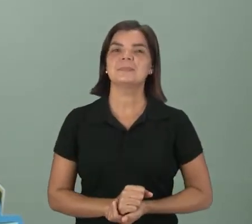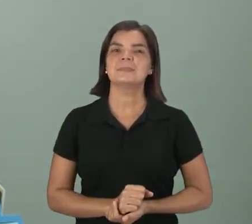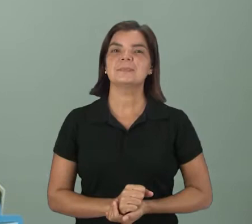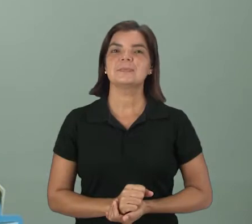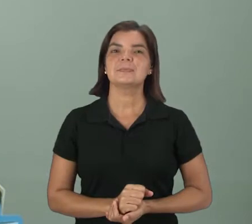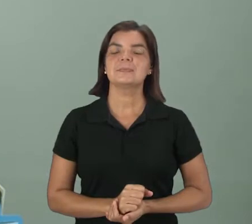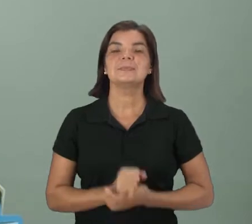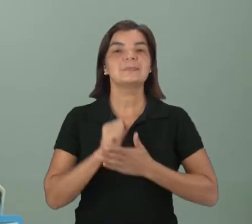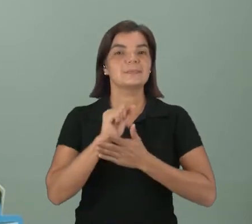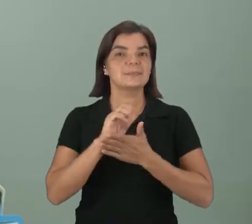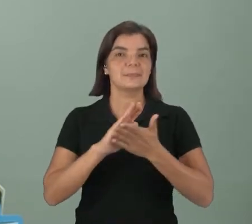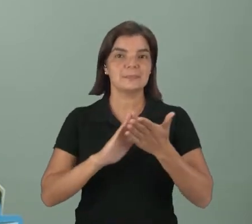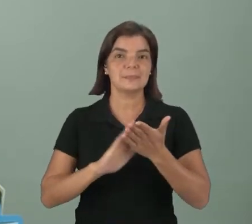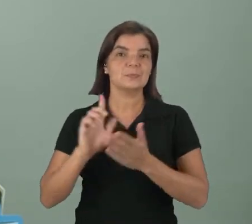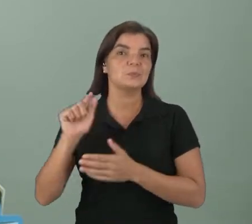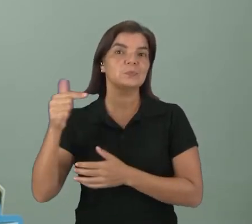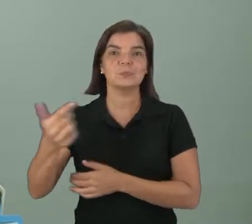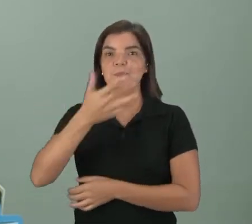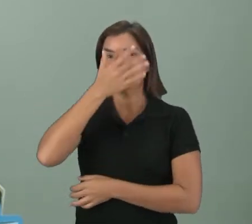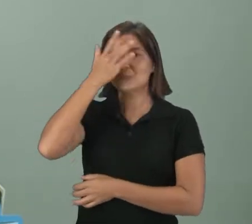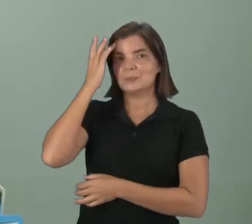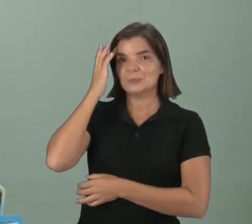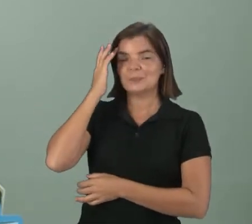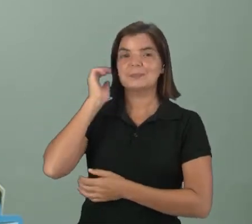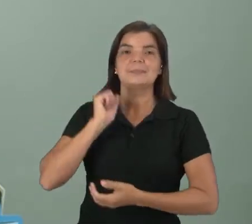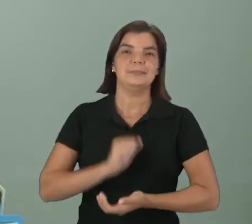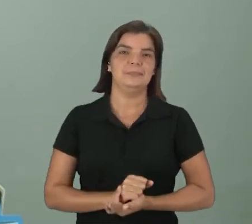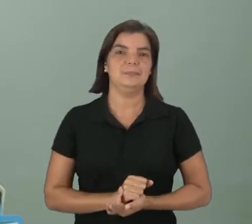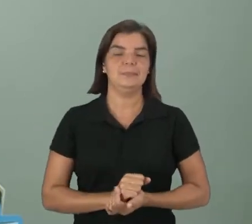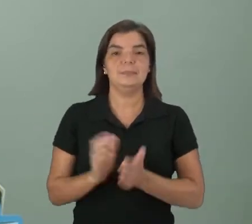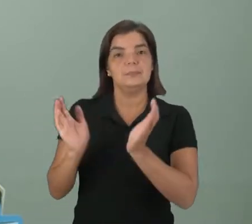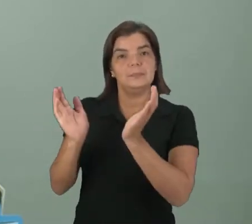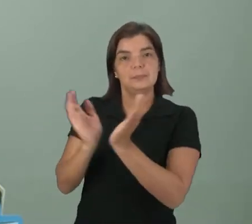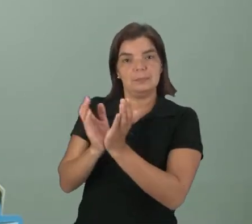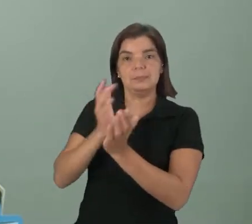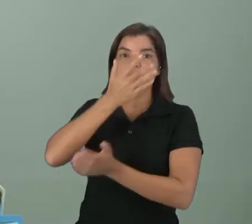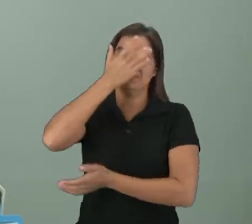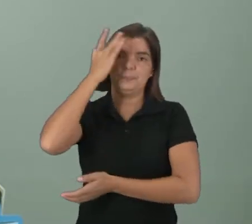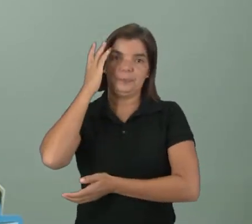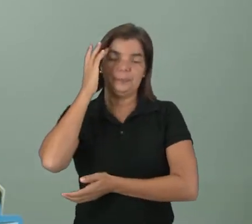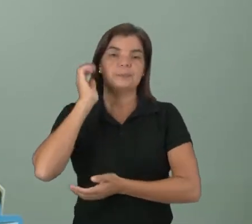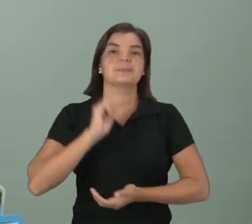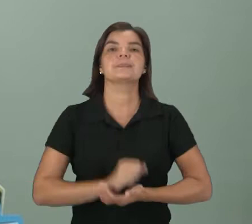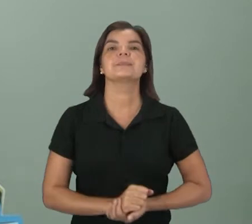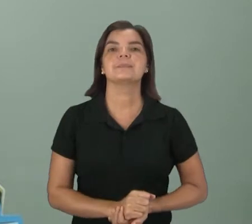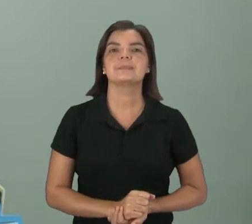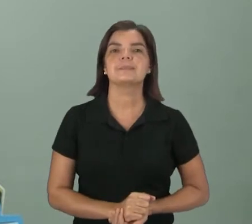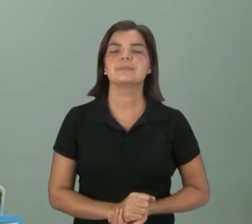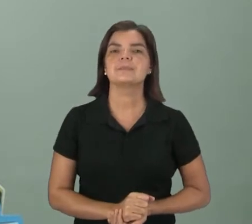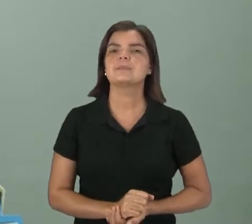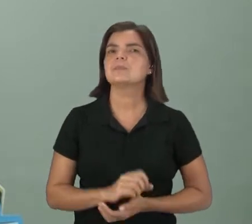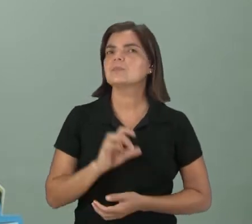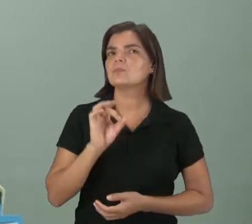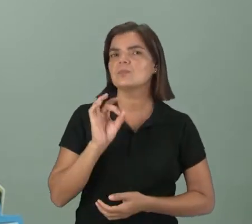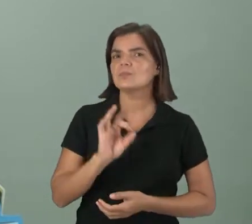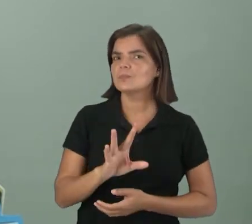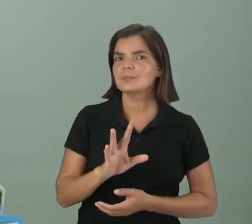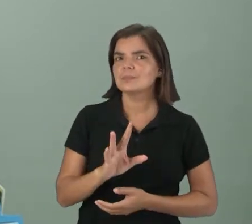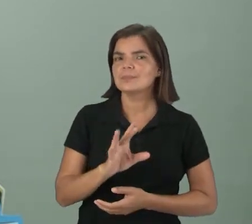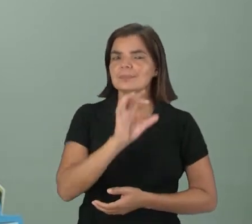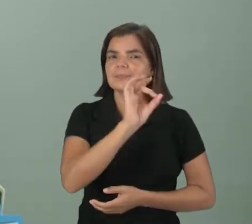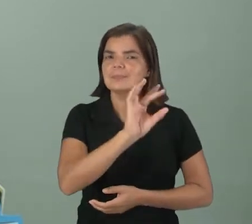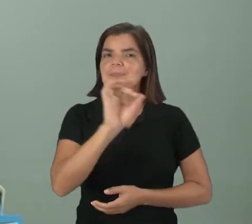fazendo as atividades com outras pessoas ou seja com um grupo de pessoas certo não que vá